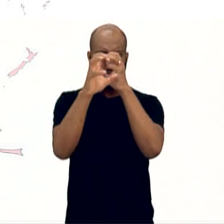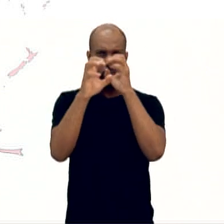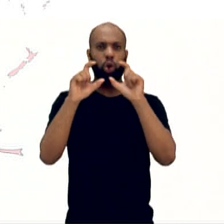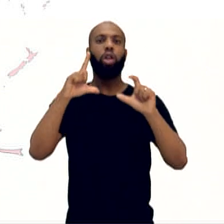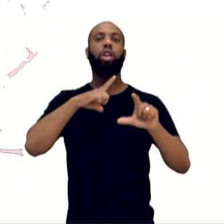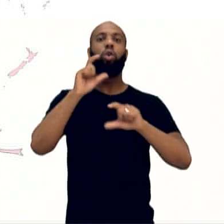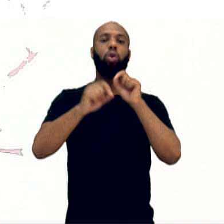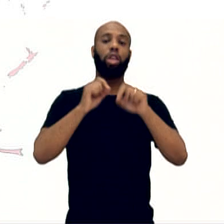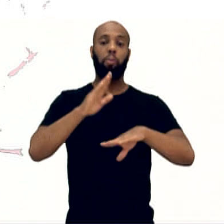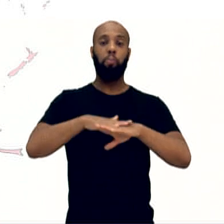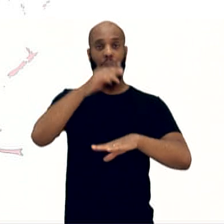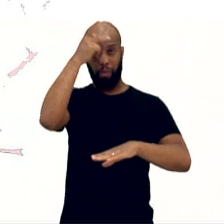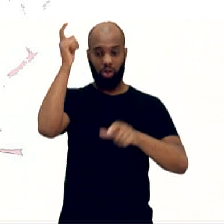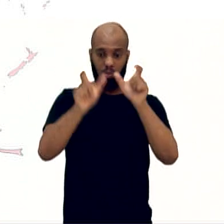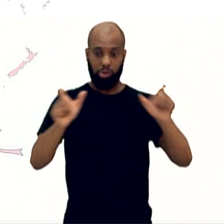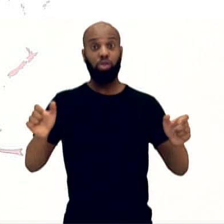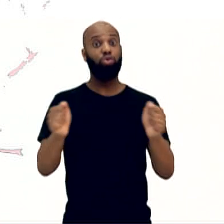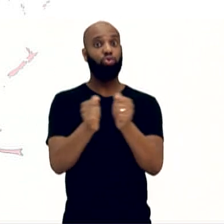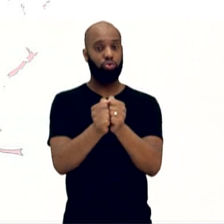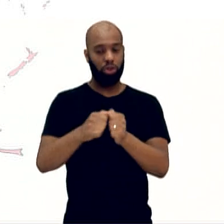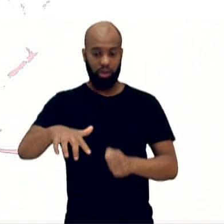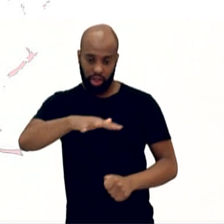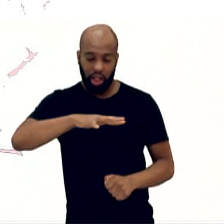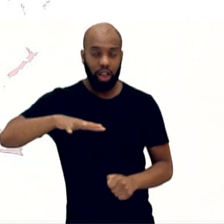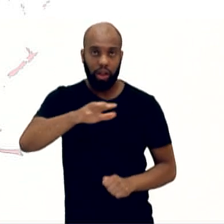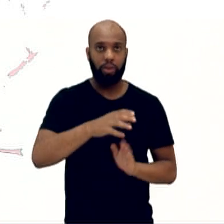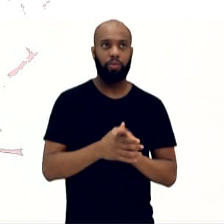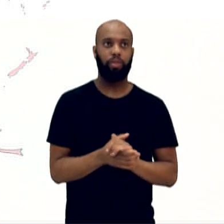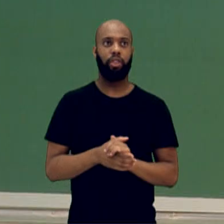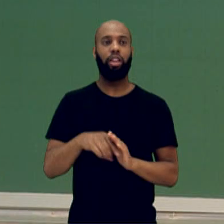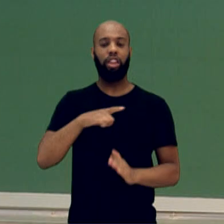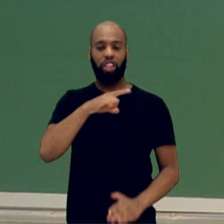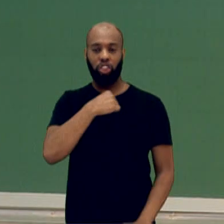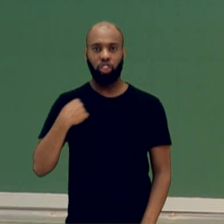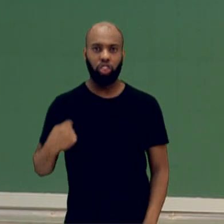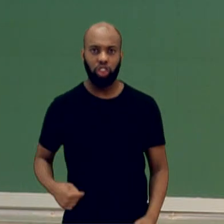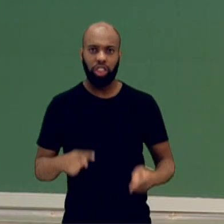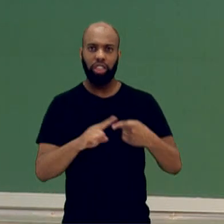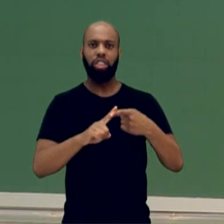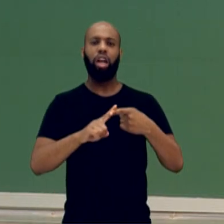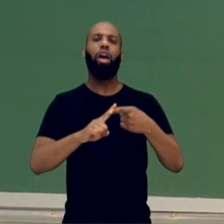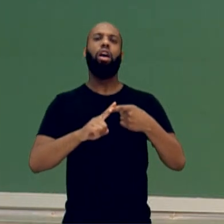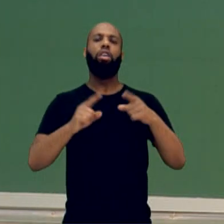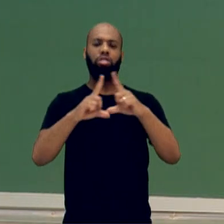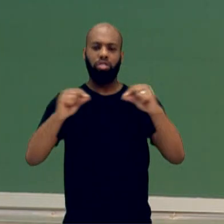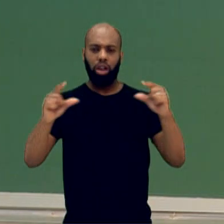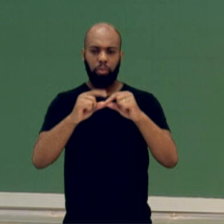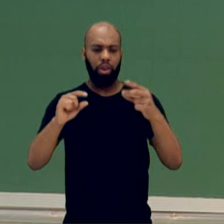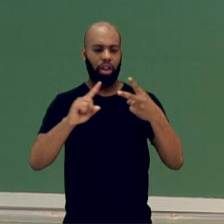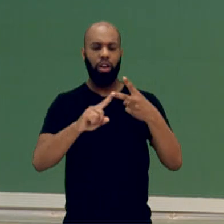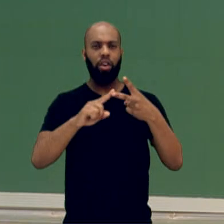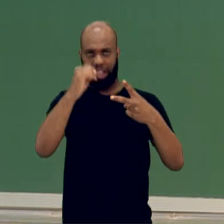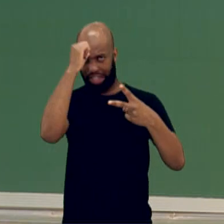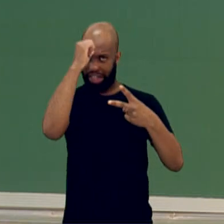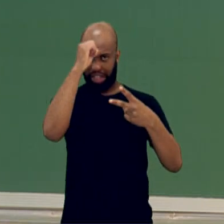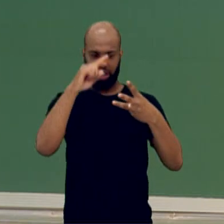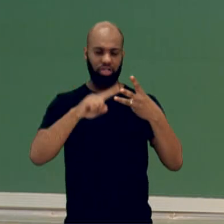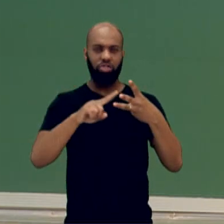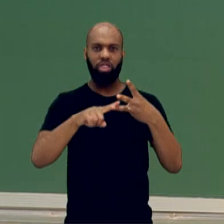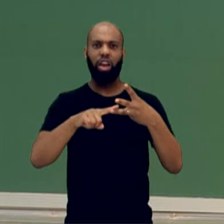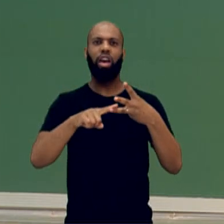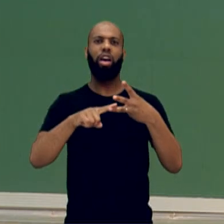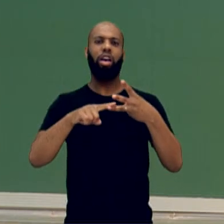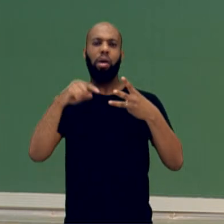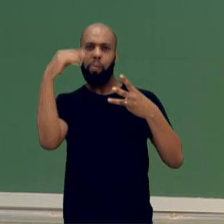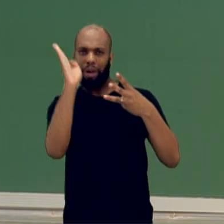onde há maior concentração. Então nós vamos ter lá China, Japão, Índia, Indonésia, Brasil,